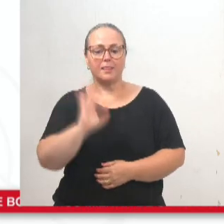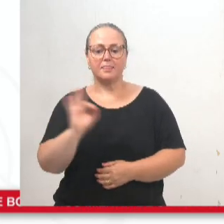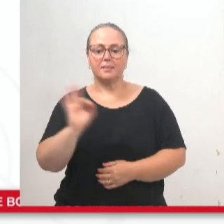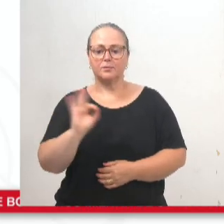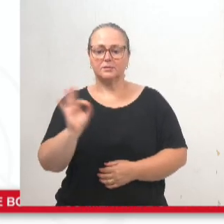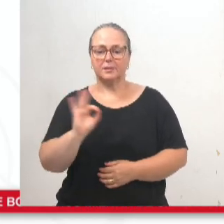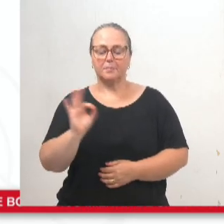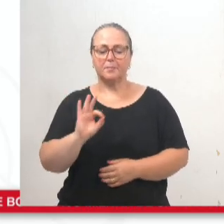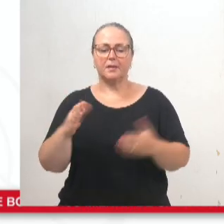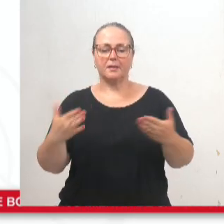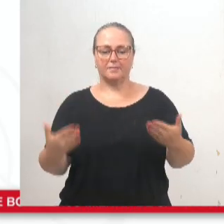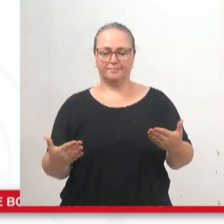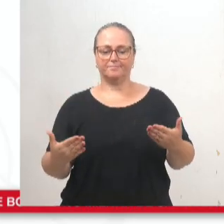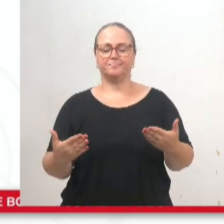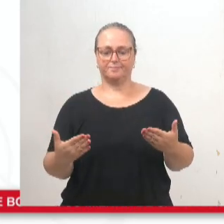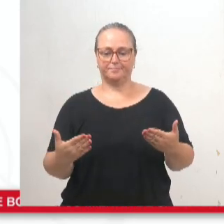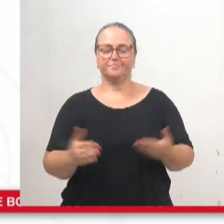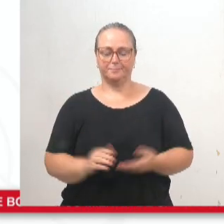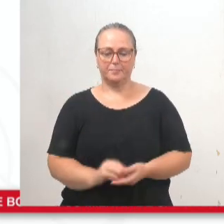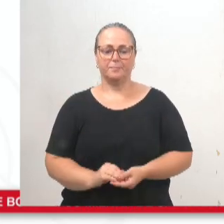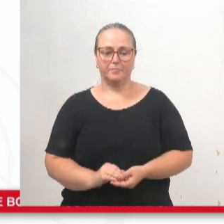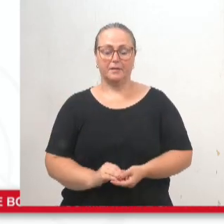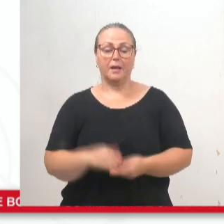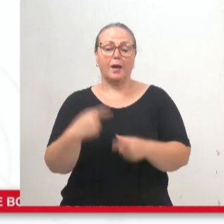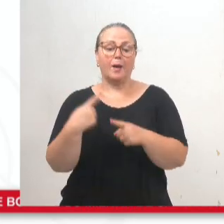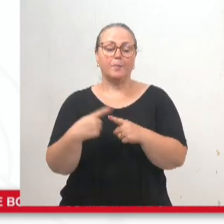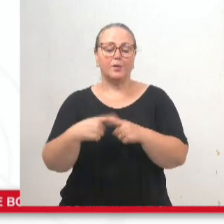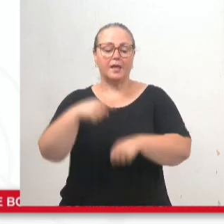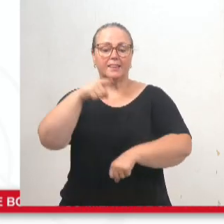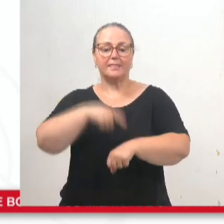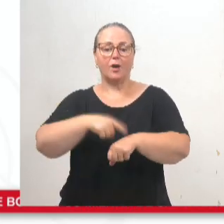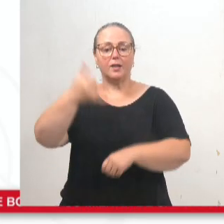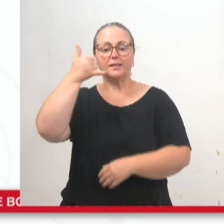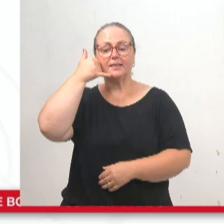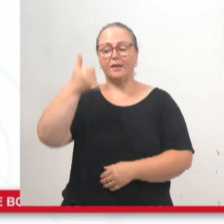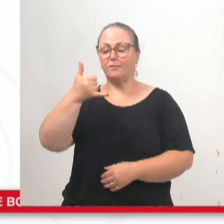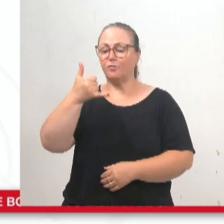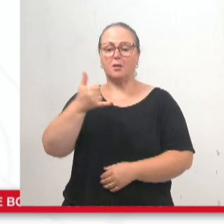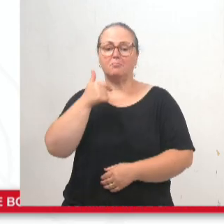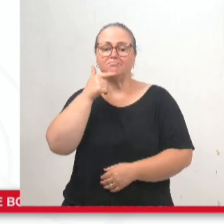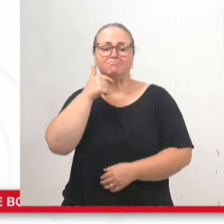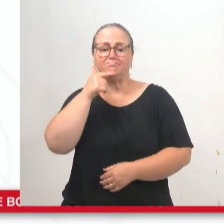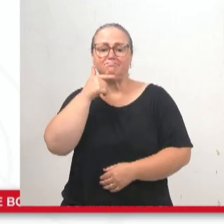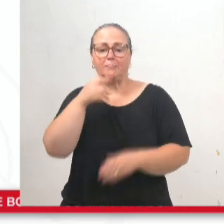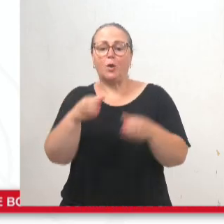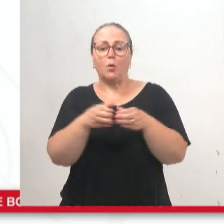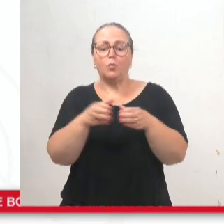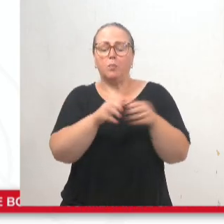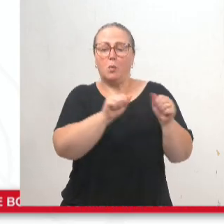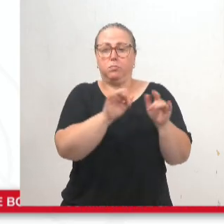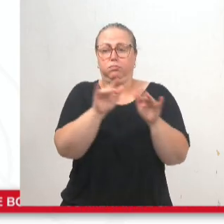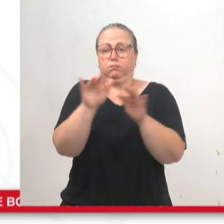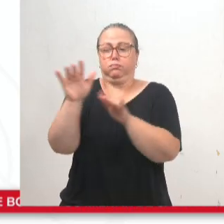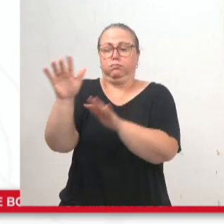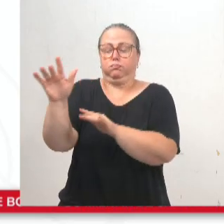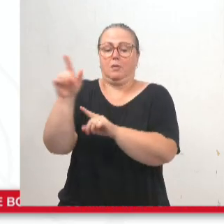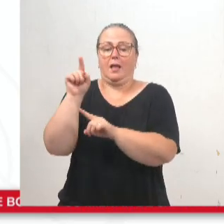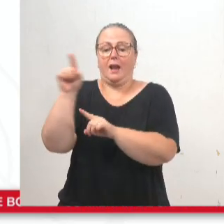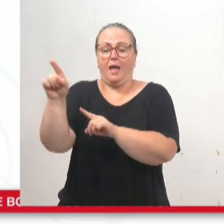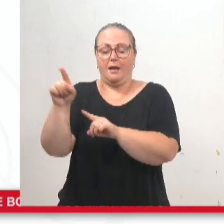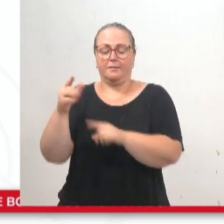estava realmente ocorrendo, se tinha alguma outra ocorrência simultânea, enquanto as nossas equipes estavam atendendo aquela primeira ligação que